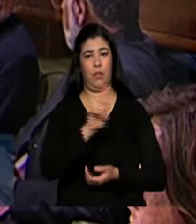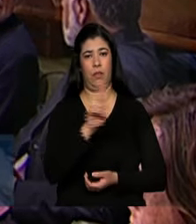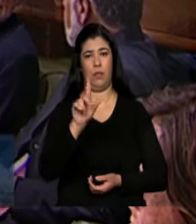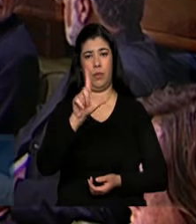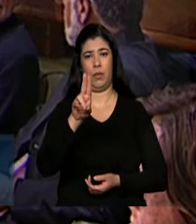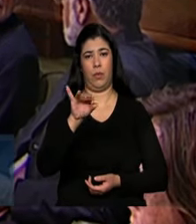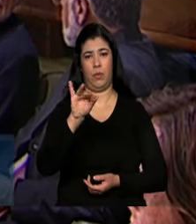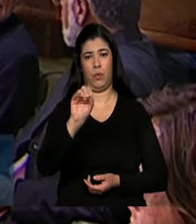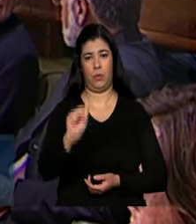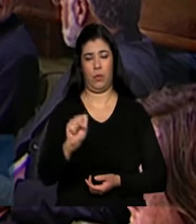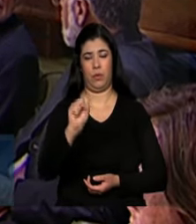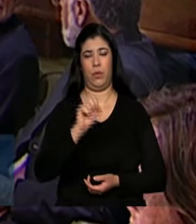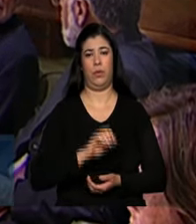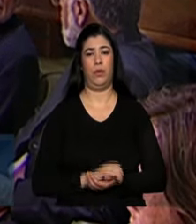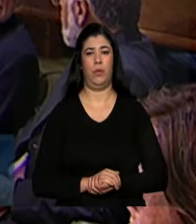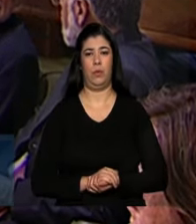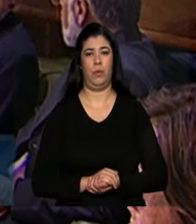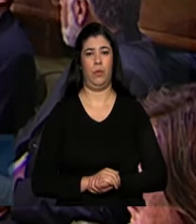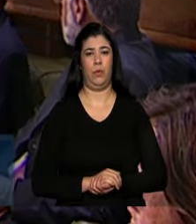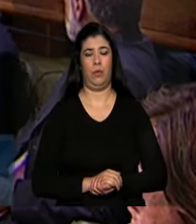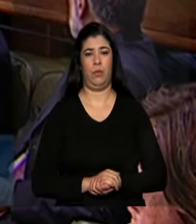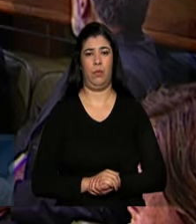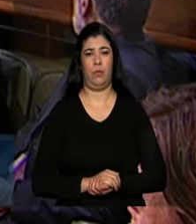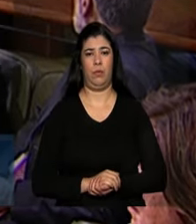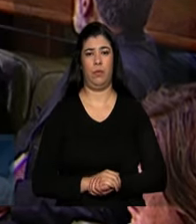Luiz Henrique Heller Quadros,